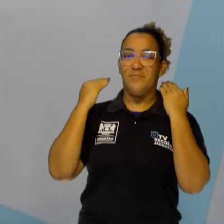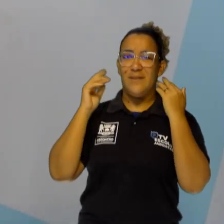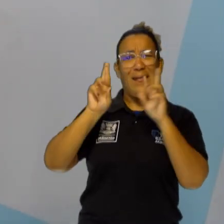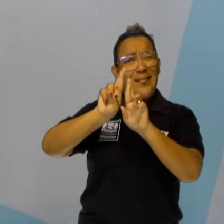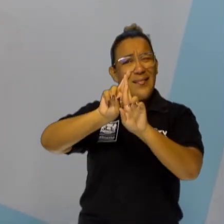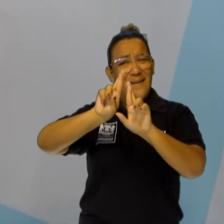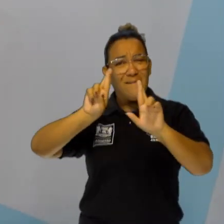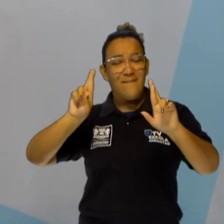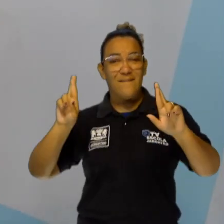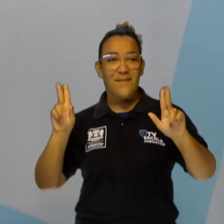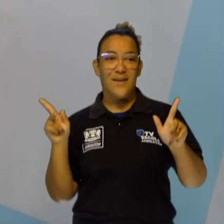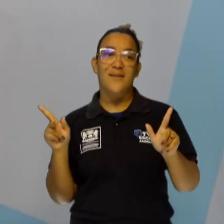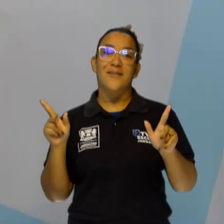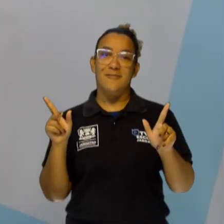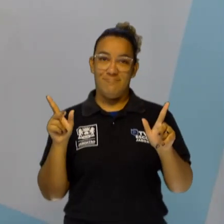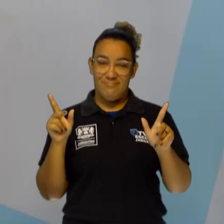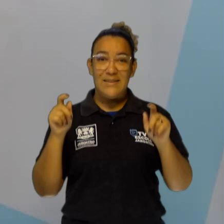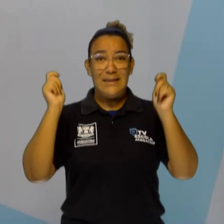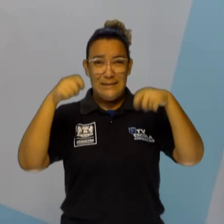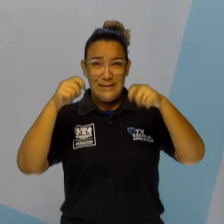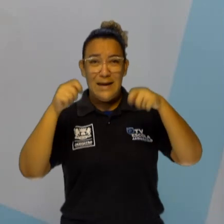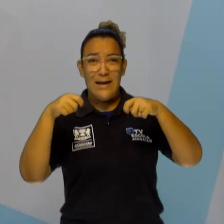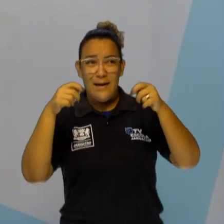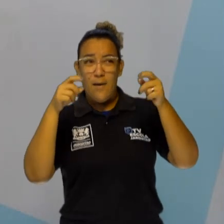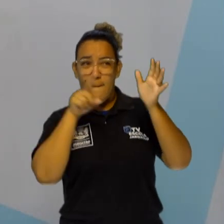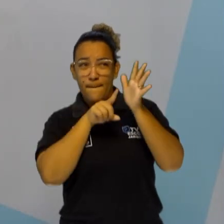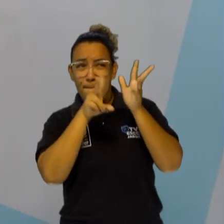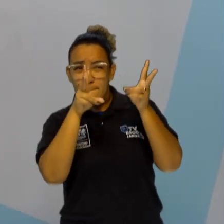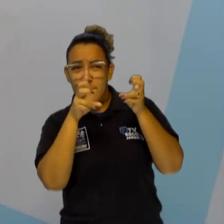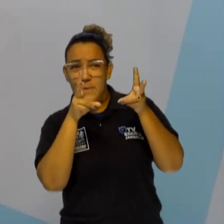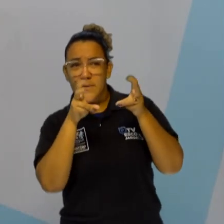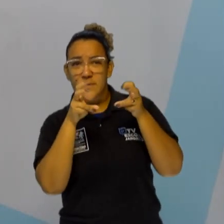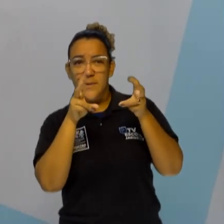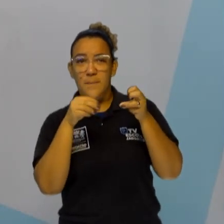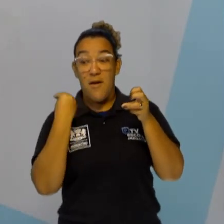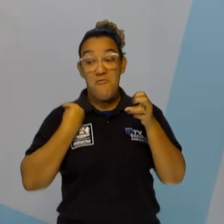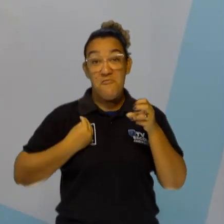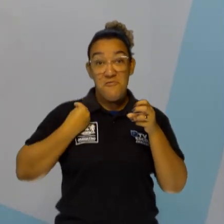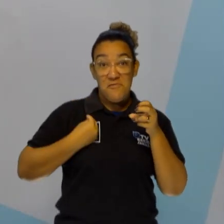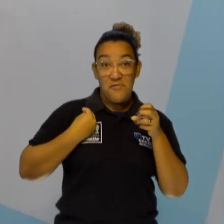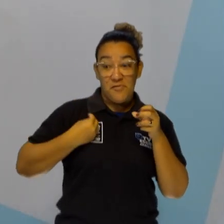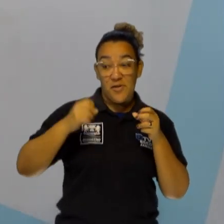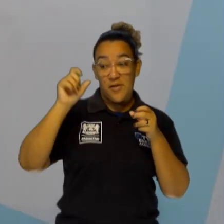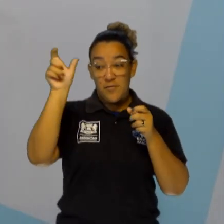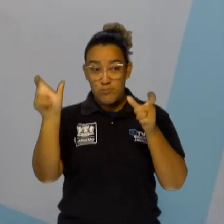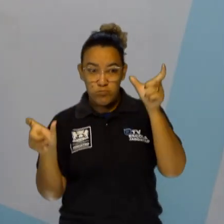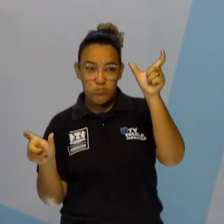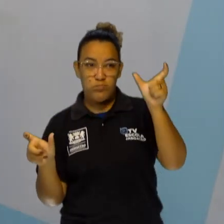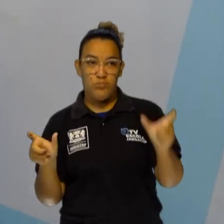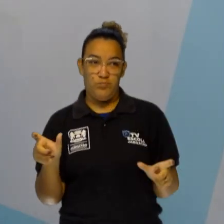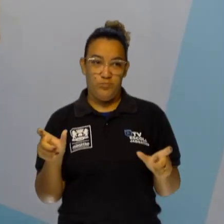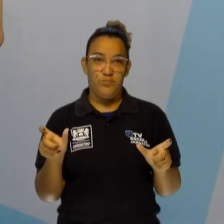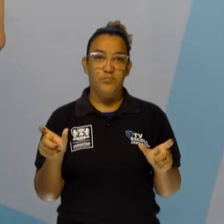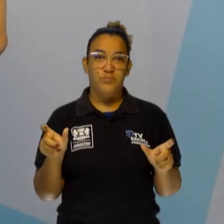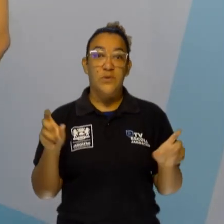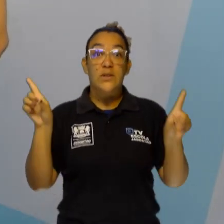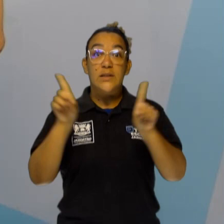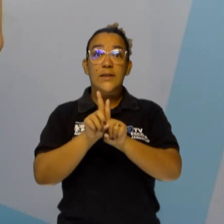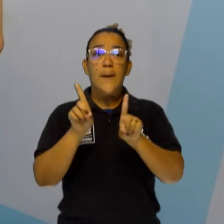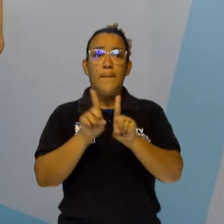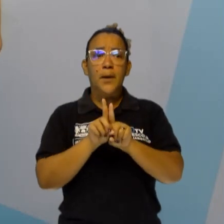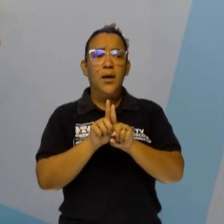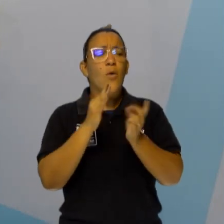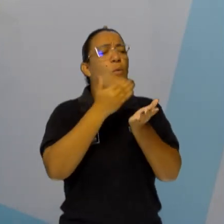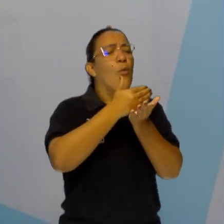diferença que fica explícita para a gente com relação à condição de vida desses dois indivíduos. Além disso, o da esquerda pergunta quando começa